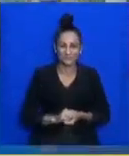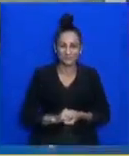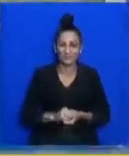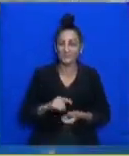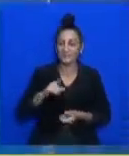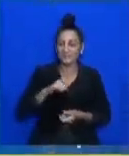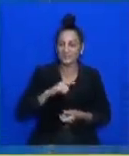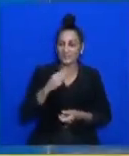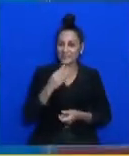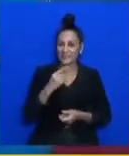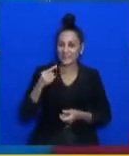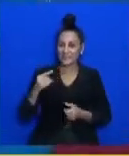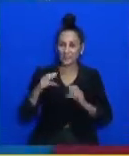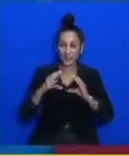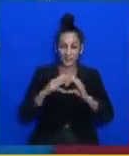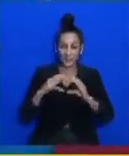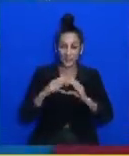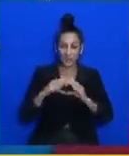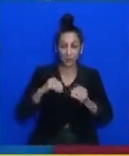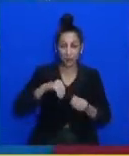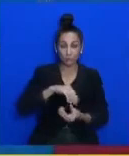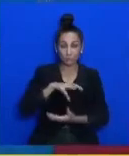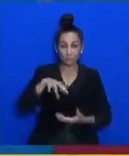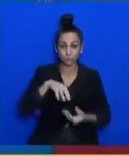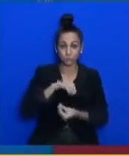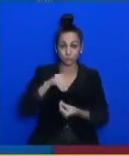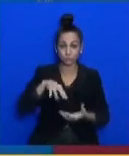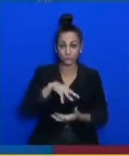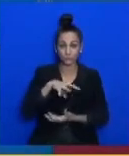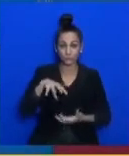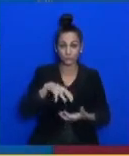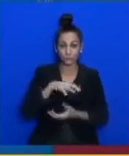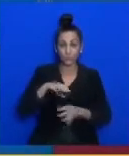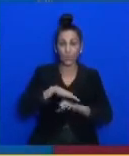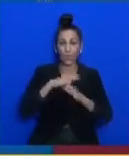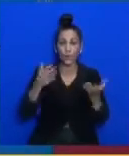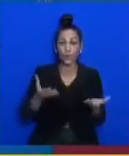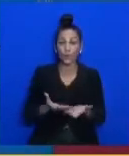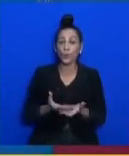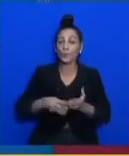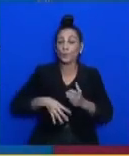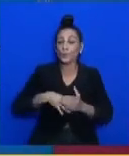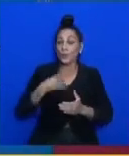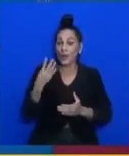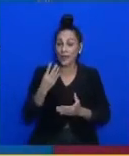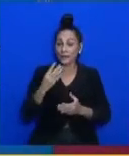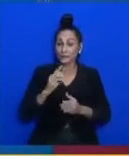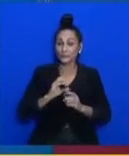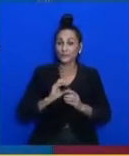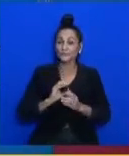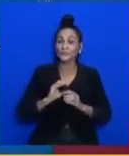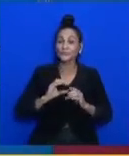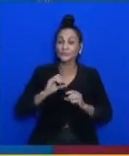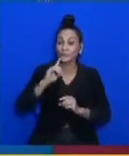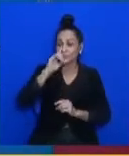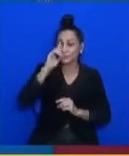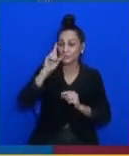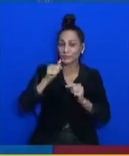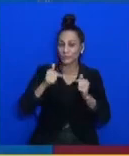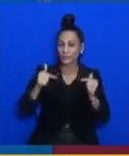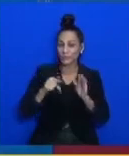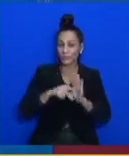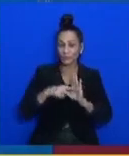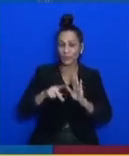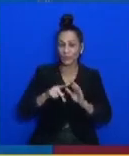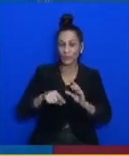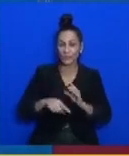E temos as 31 bolas girando e sendo embaralhadas dentro do nosso quarto globo, o globo do dia de sorte.